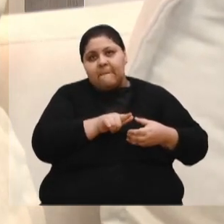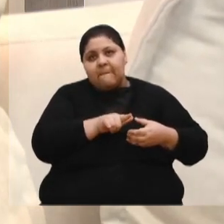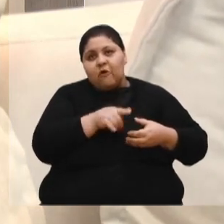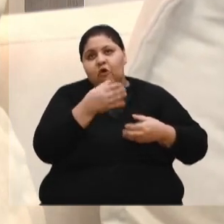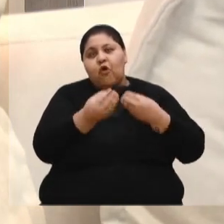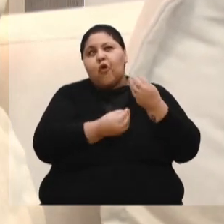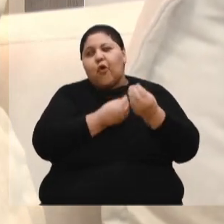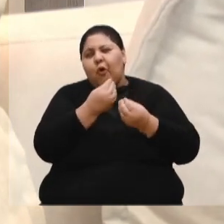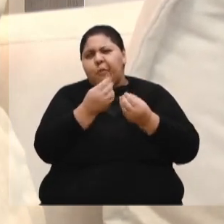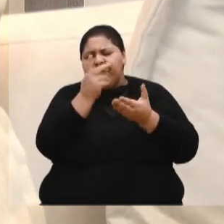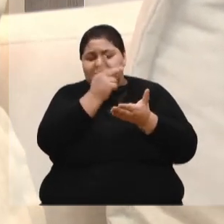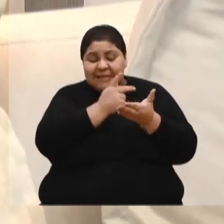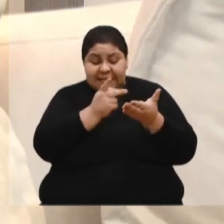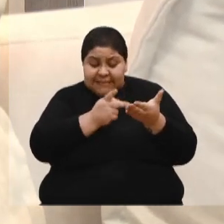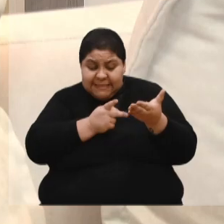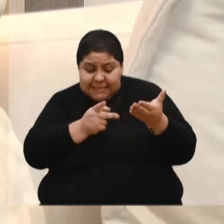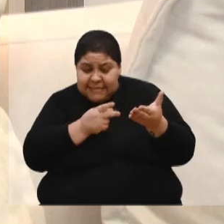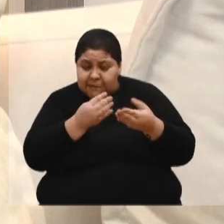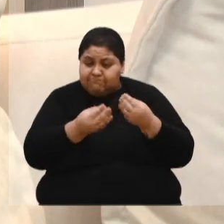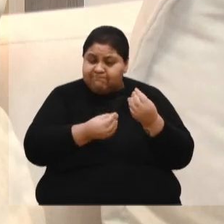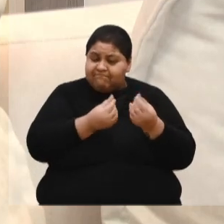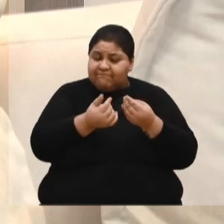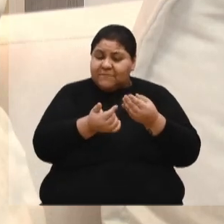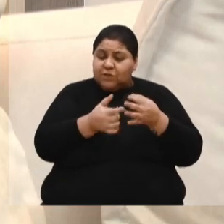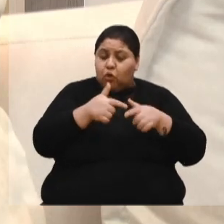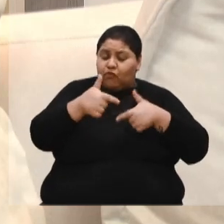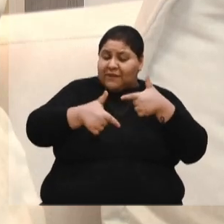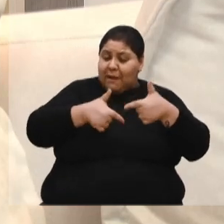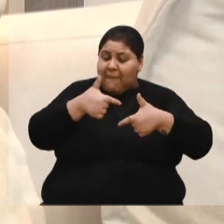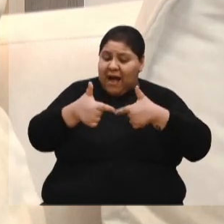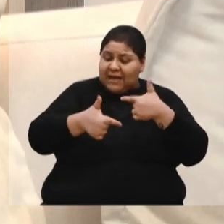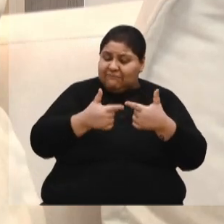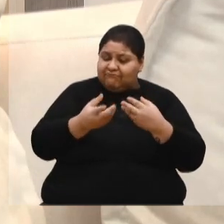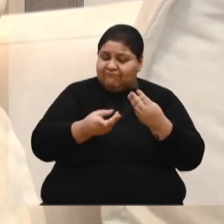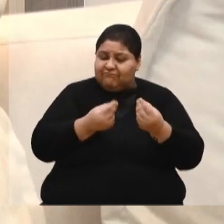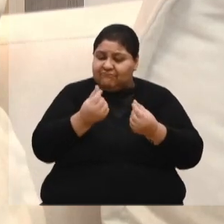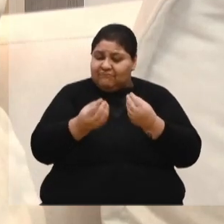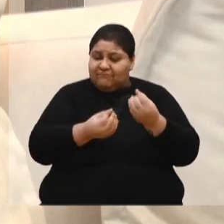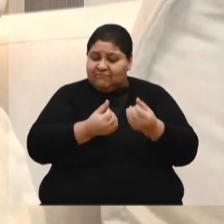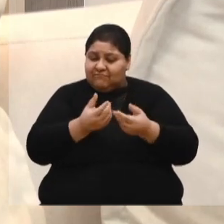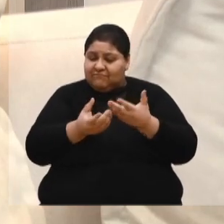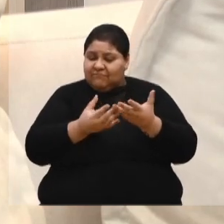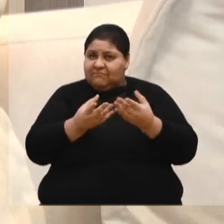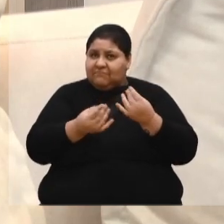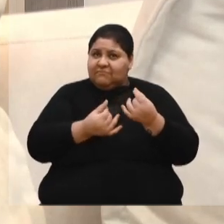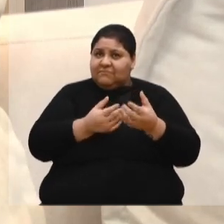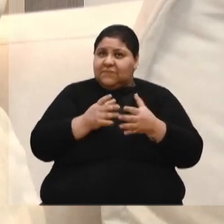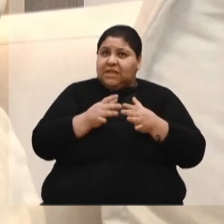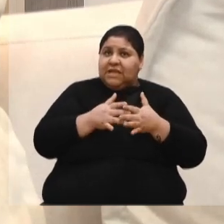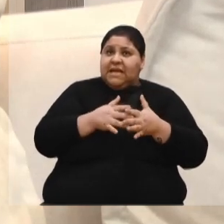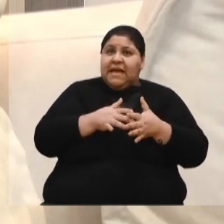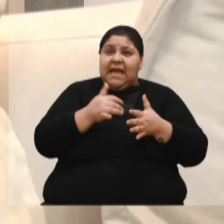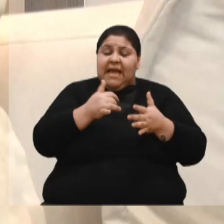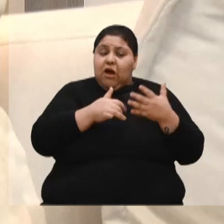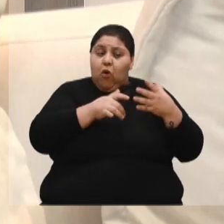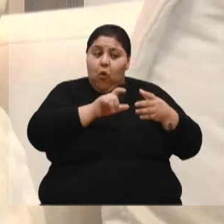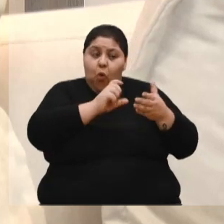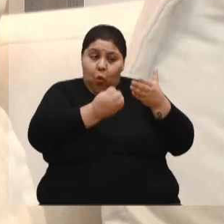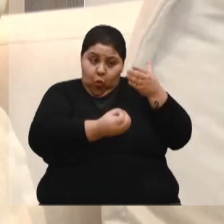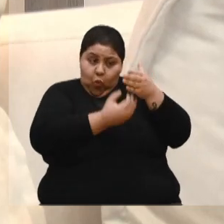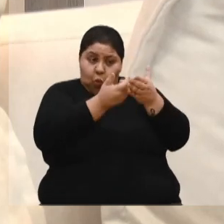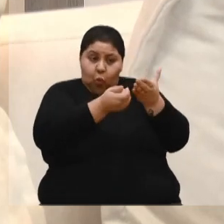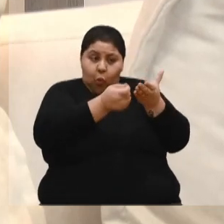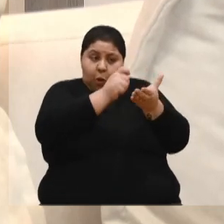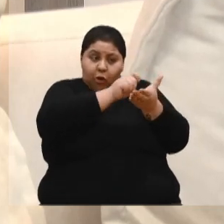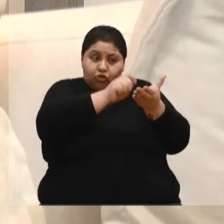E como é que eu vou ilustrar um trabalho desses, né? Numa lauda, praticamente, o cara contou a história